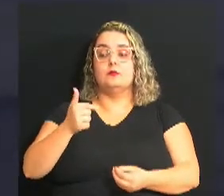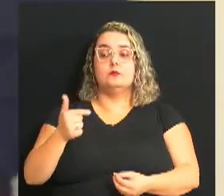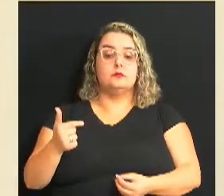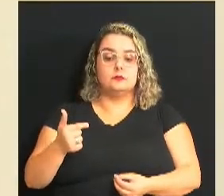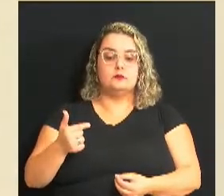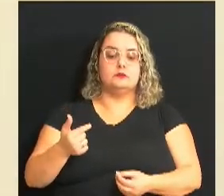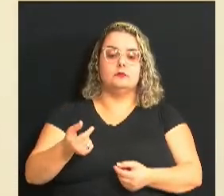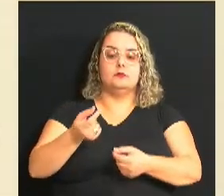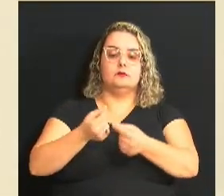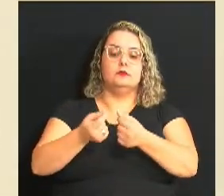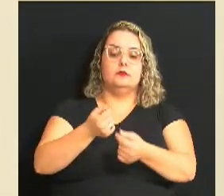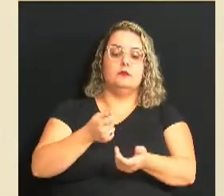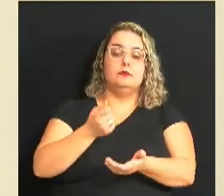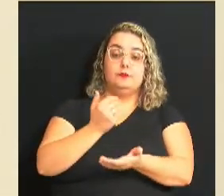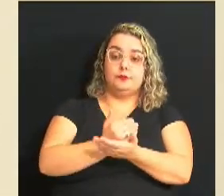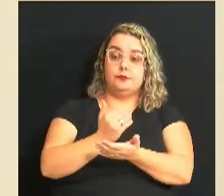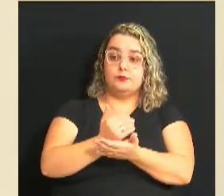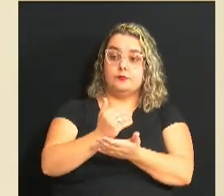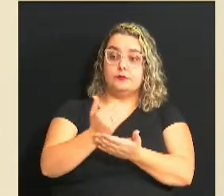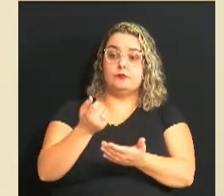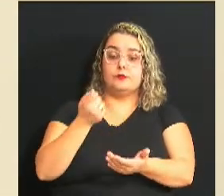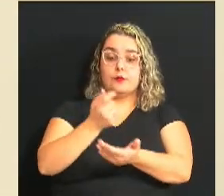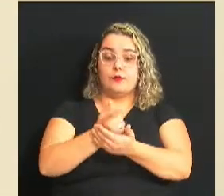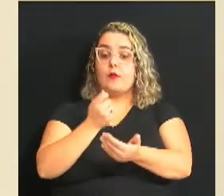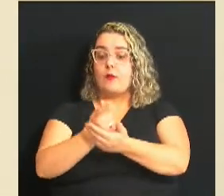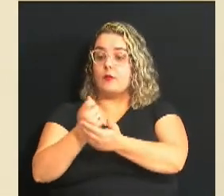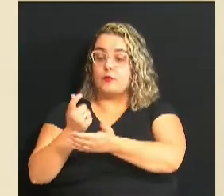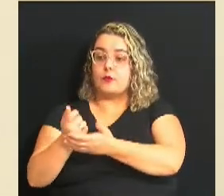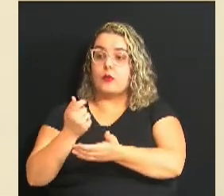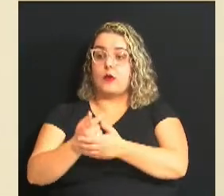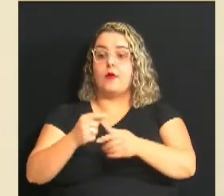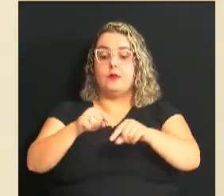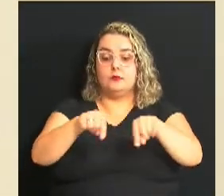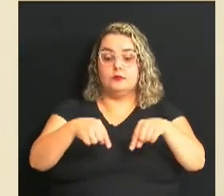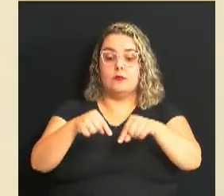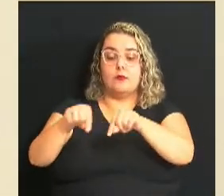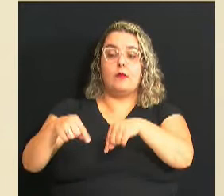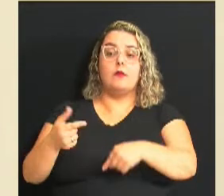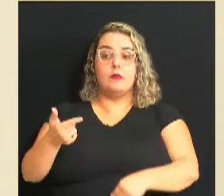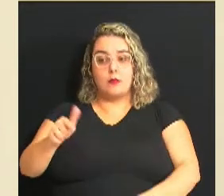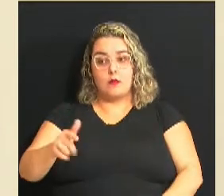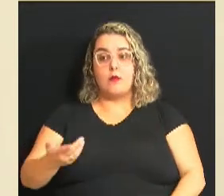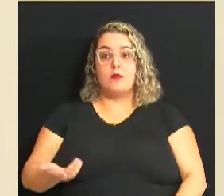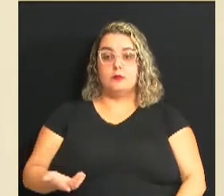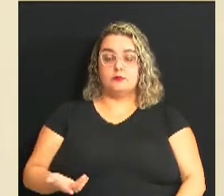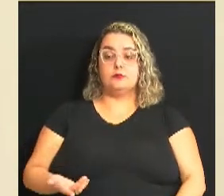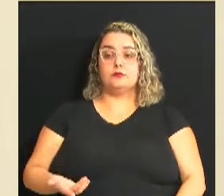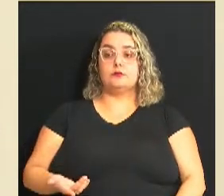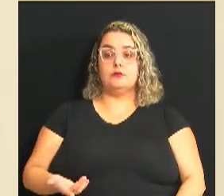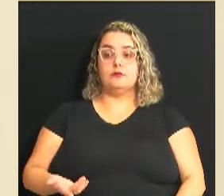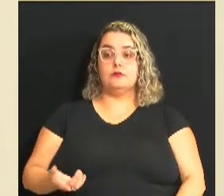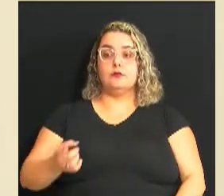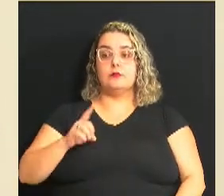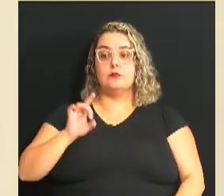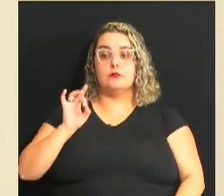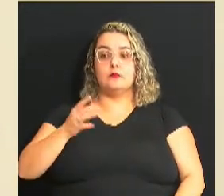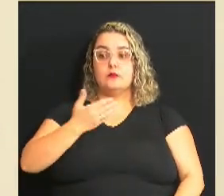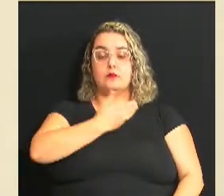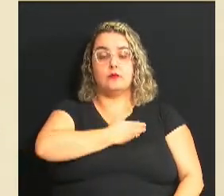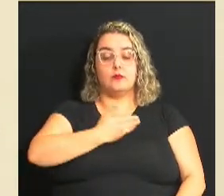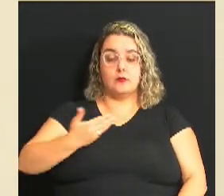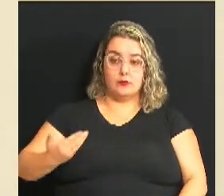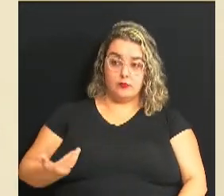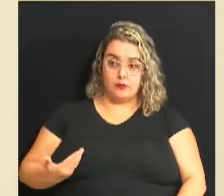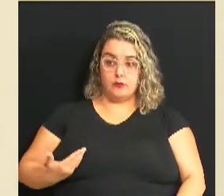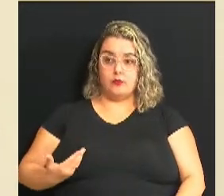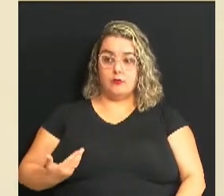para que possa, inclusive, essas salas se manterem, né, não só os públicos, mas